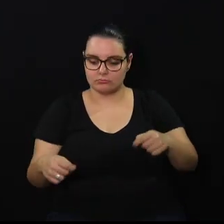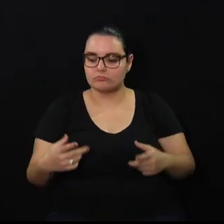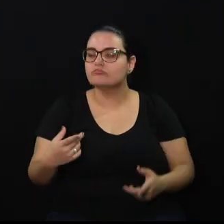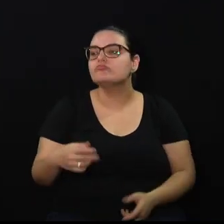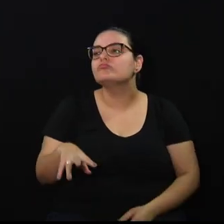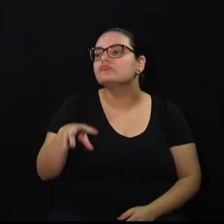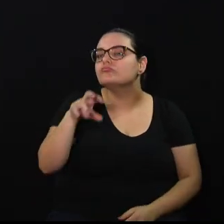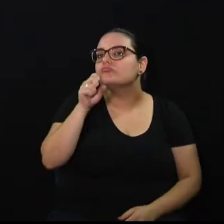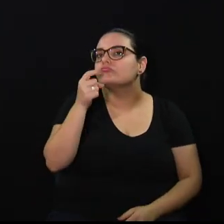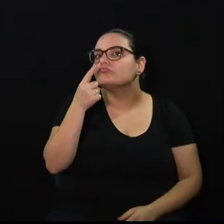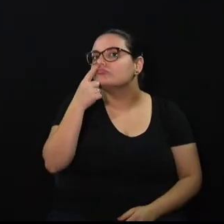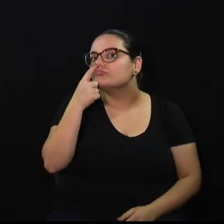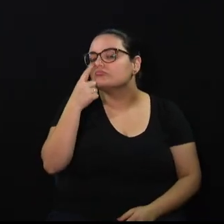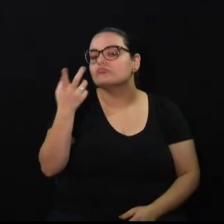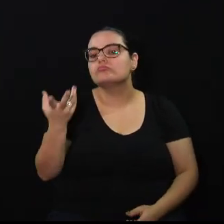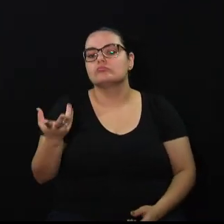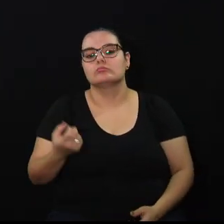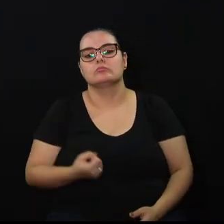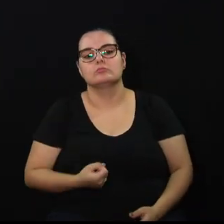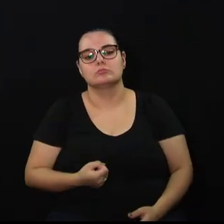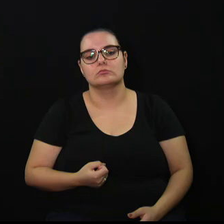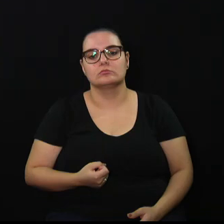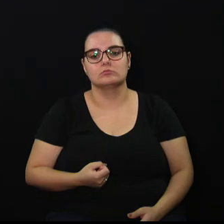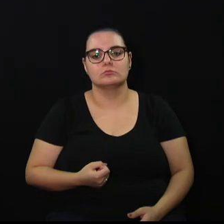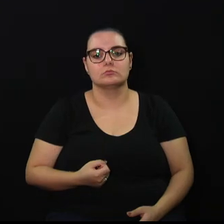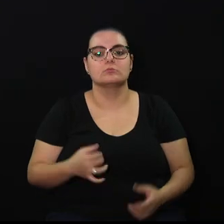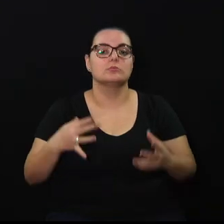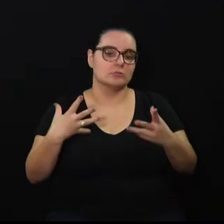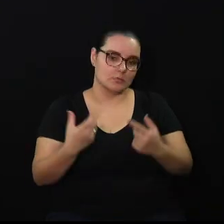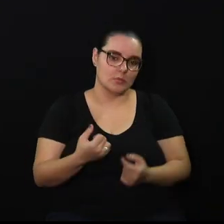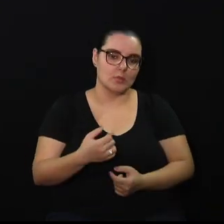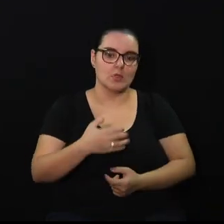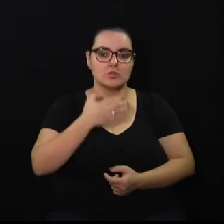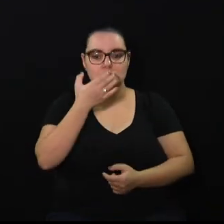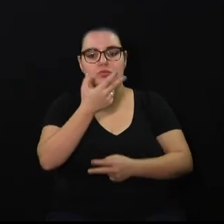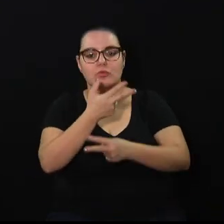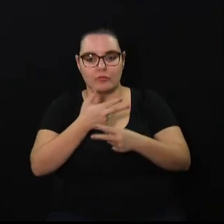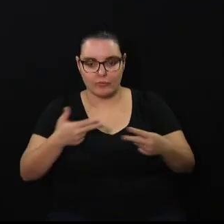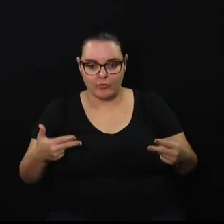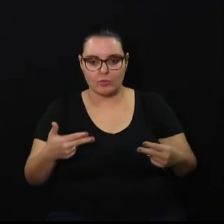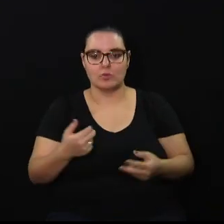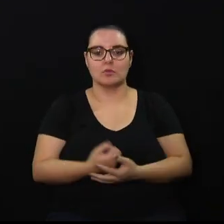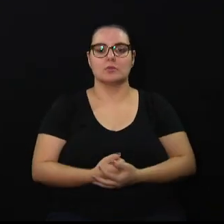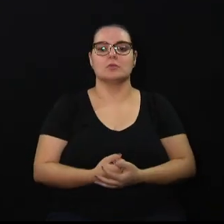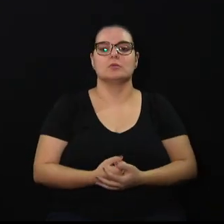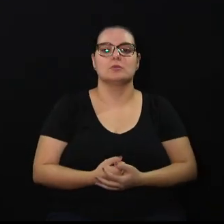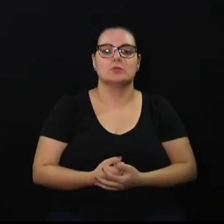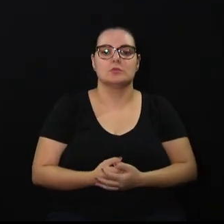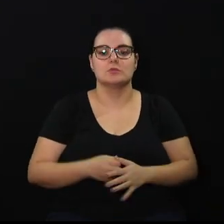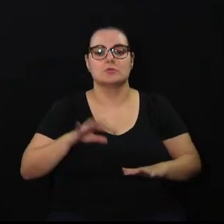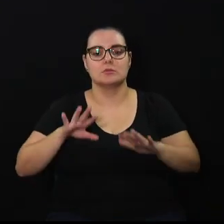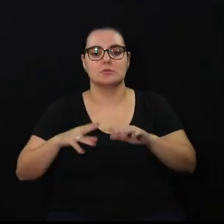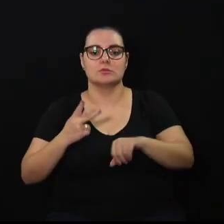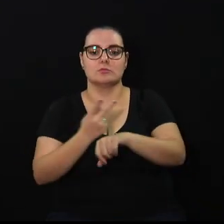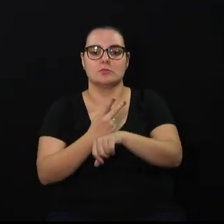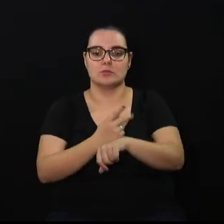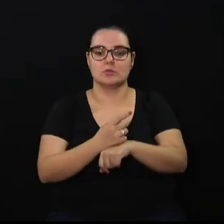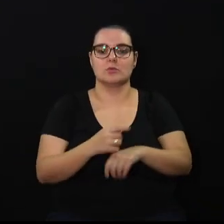cheirinho as essências geralmente futuro de frutas na assistência que a gente procura na no supermercado